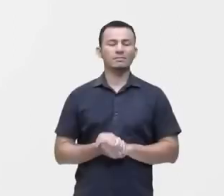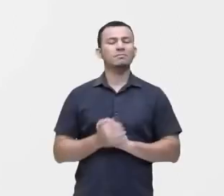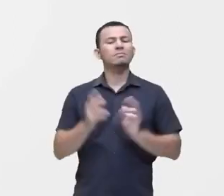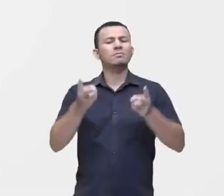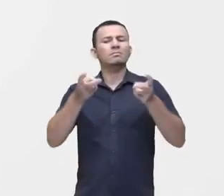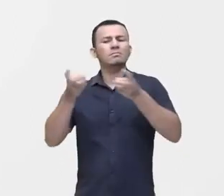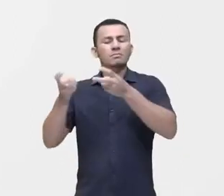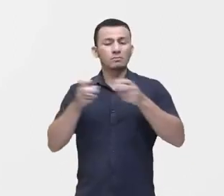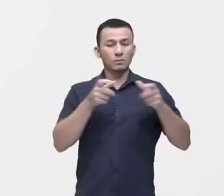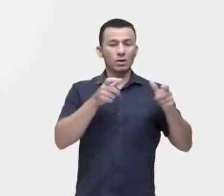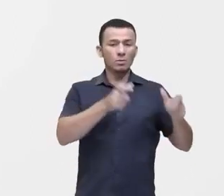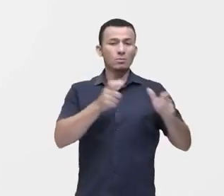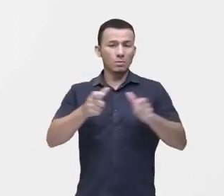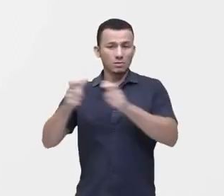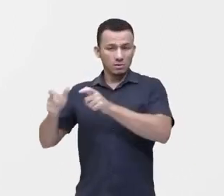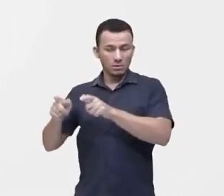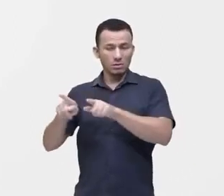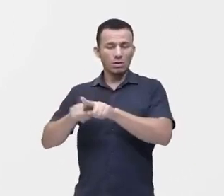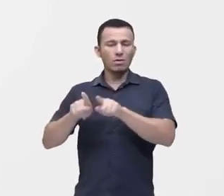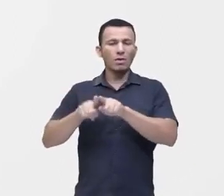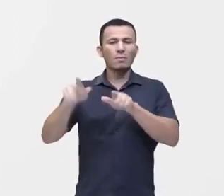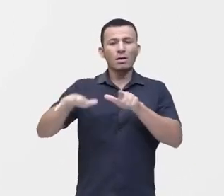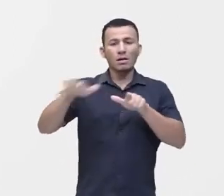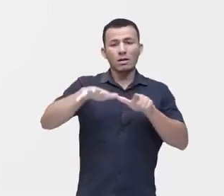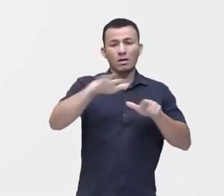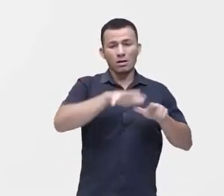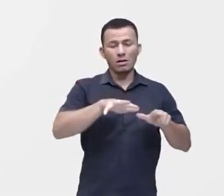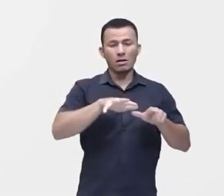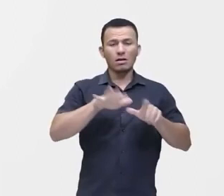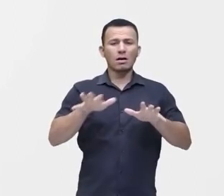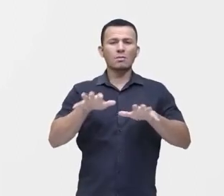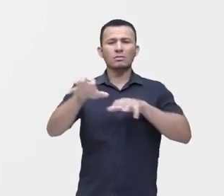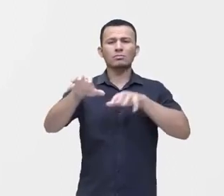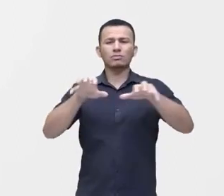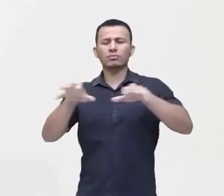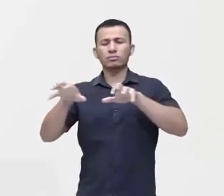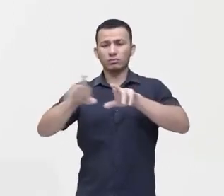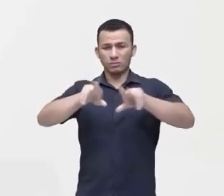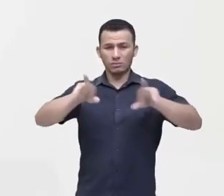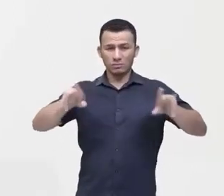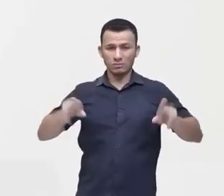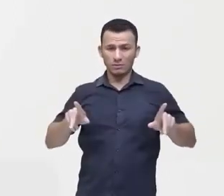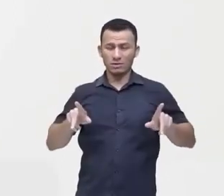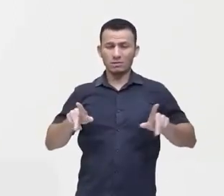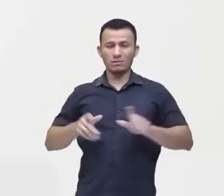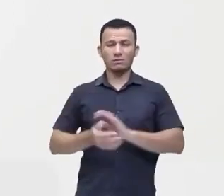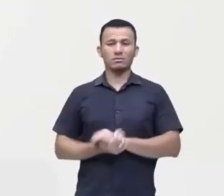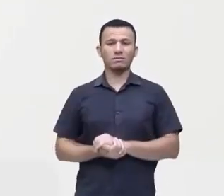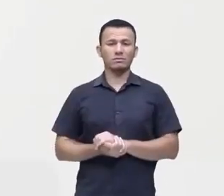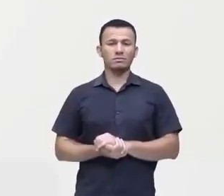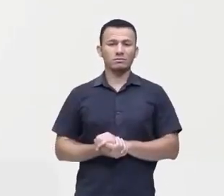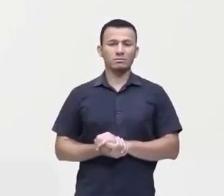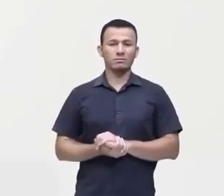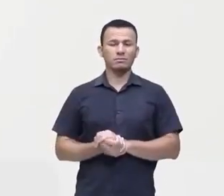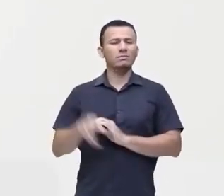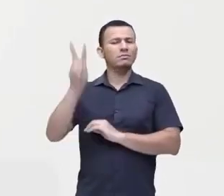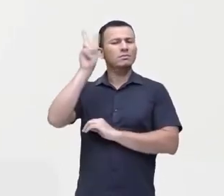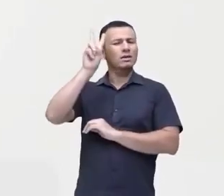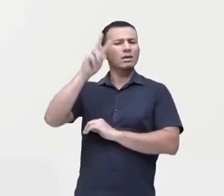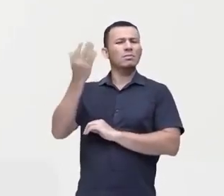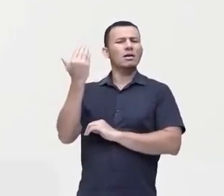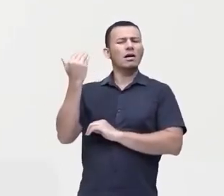Identificar posições e localizações a partir de diferentes pontos de referência. Lembram-se que eu falei,